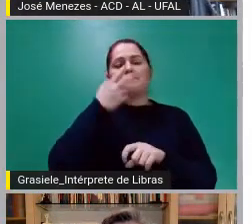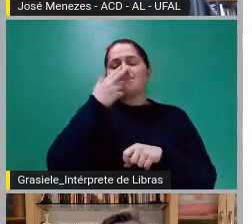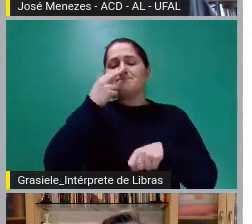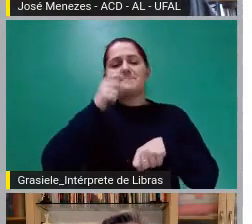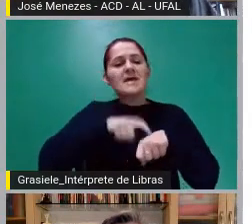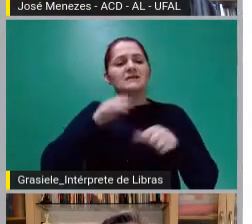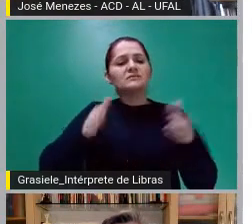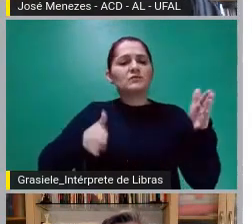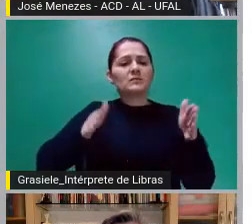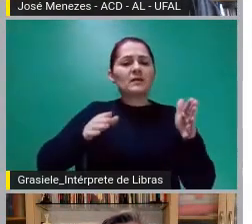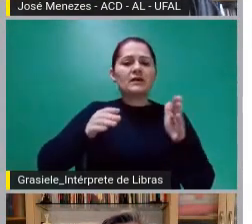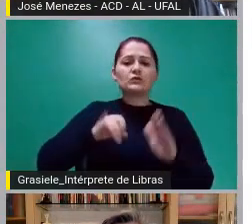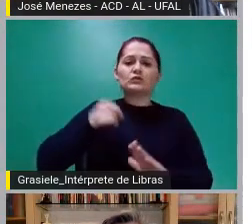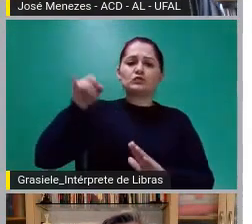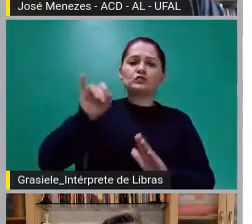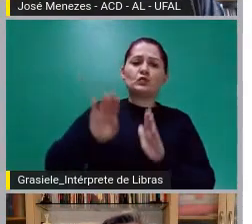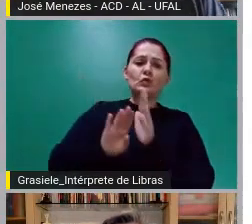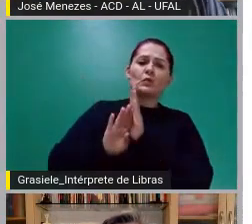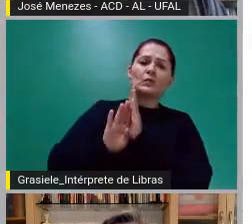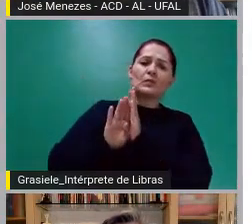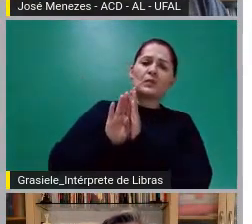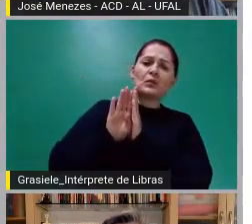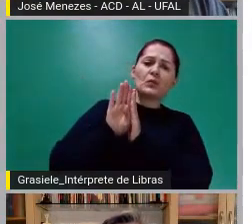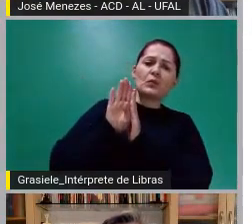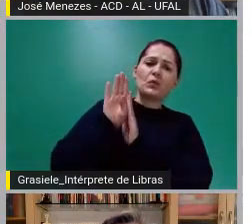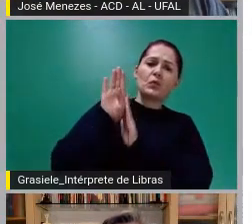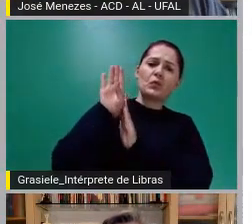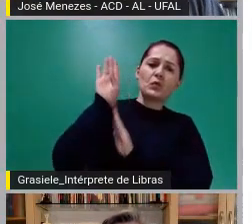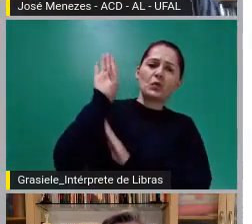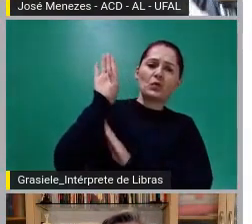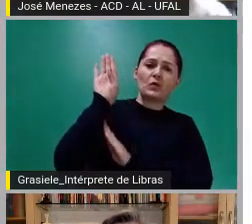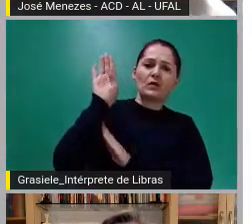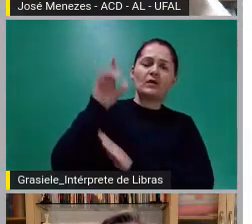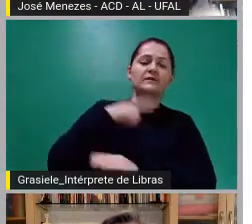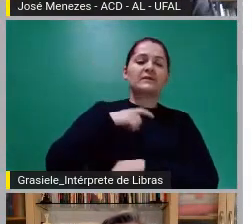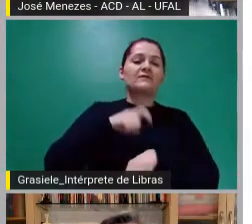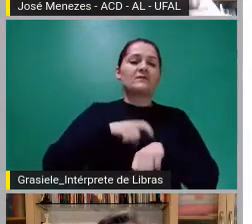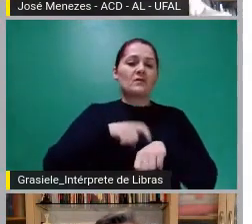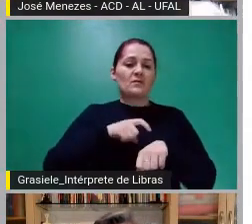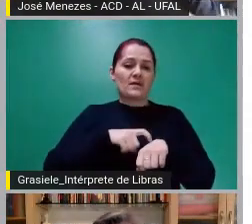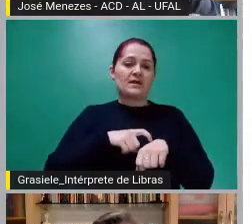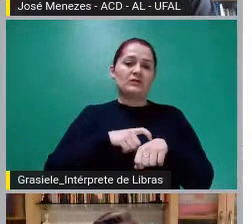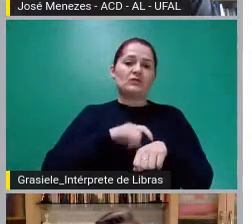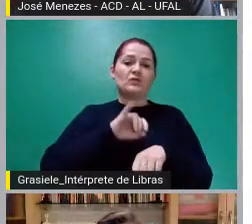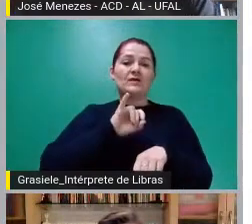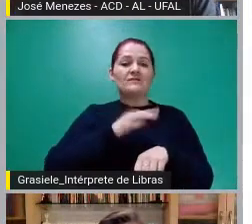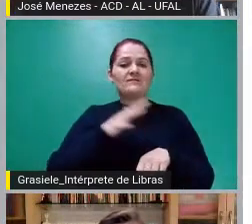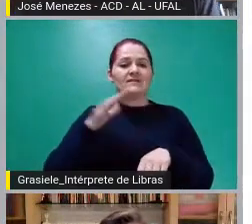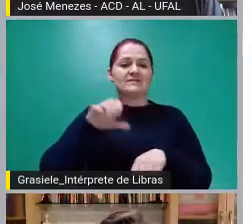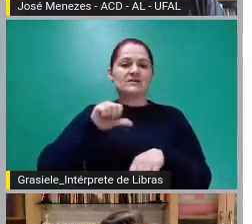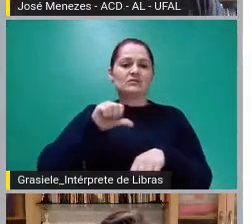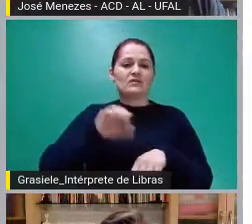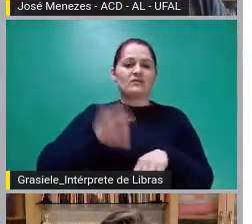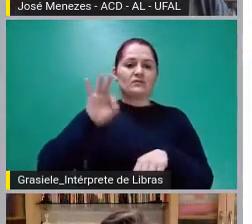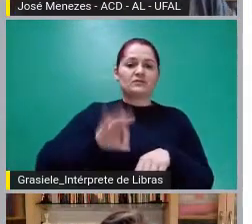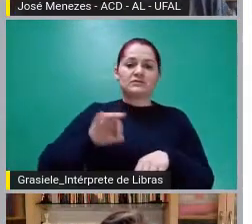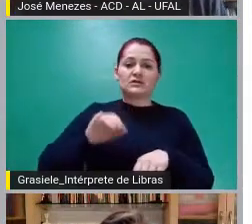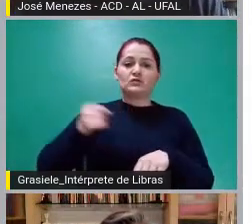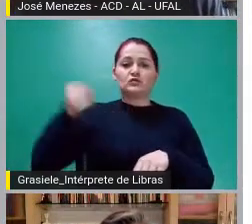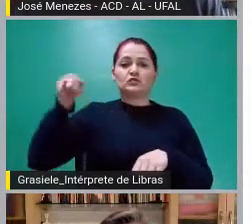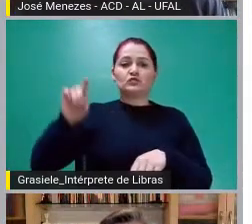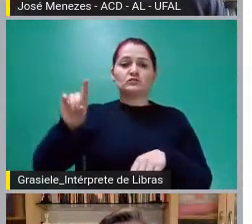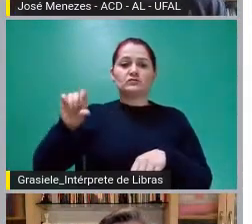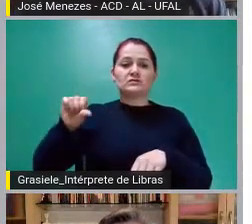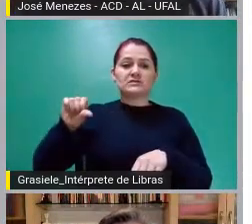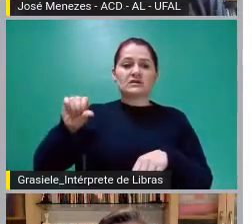inflação era de 9 e a taxa de juros era de 19. Então, esse aspecto aqui é muito importante, por quê?